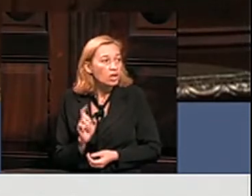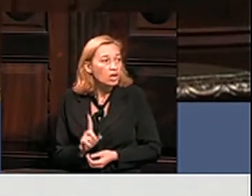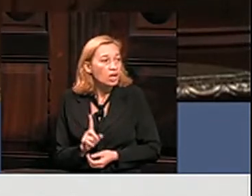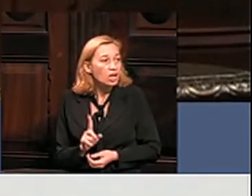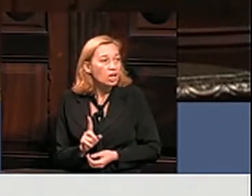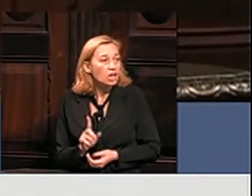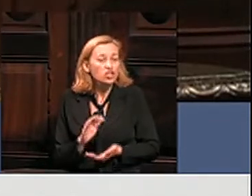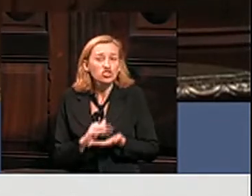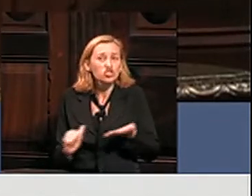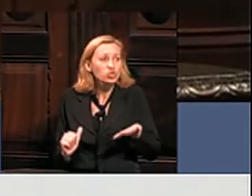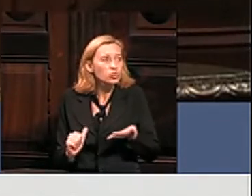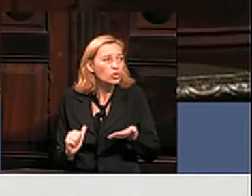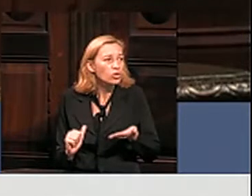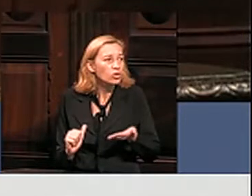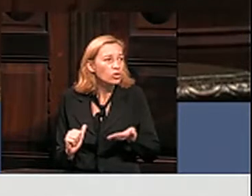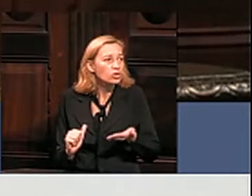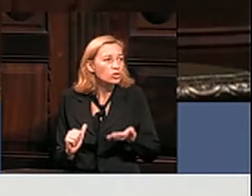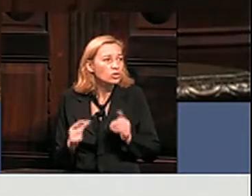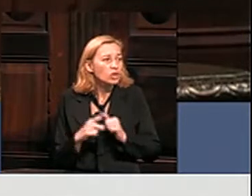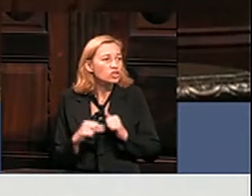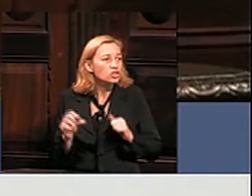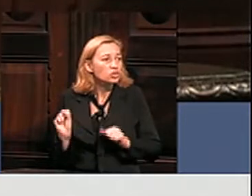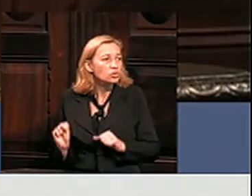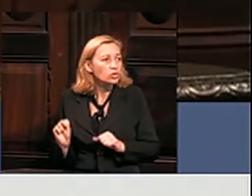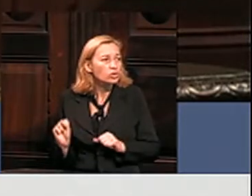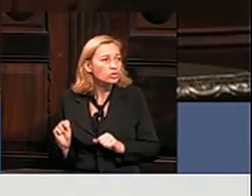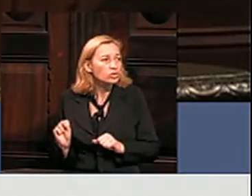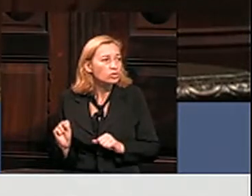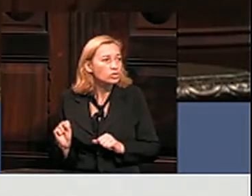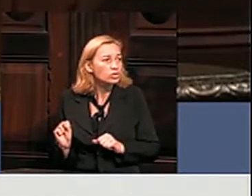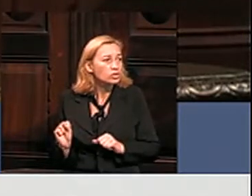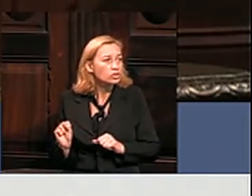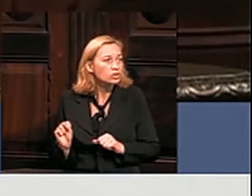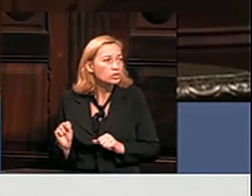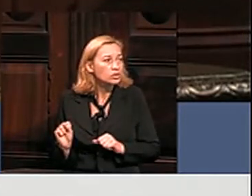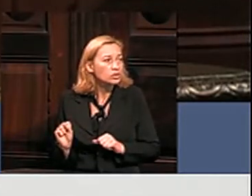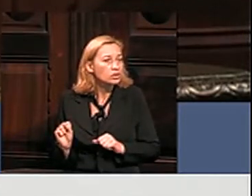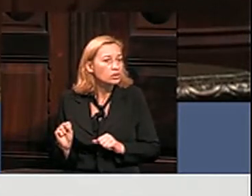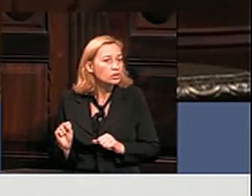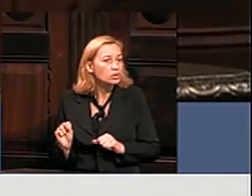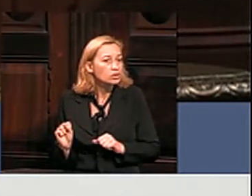tirou do artigo 8º